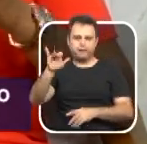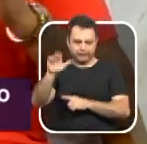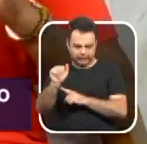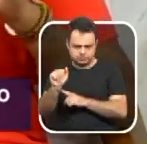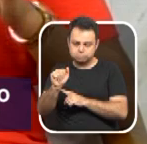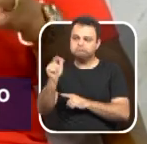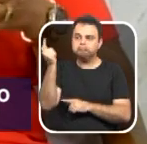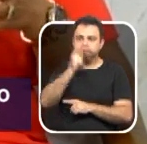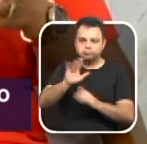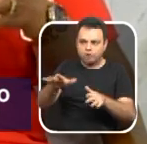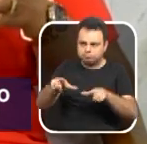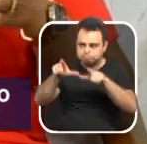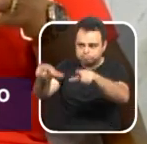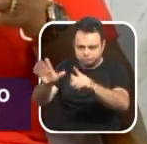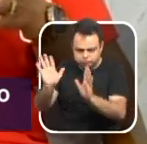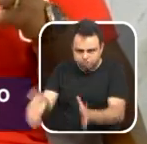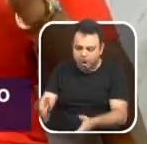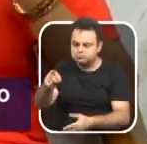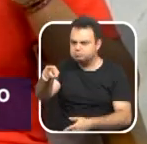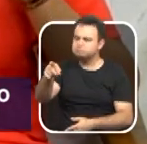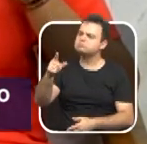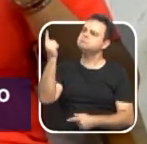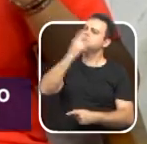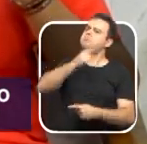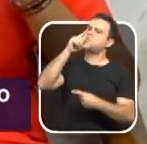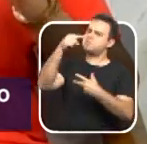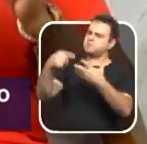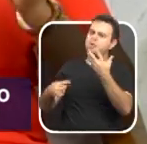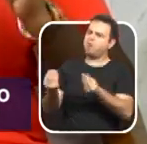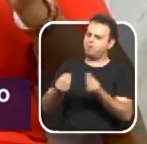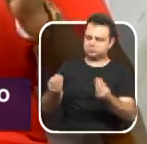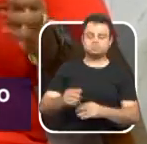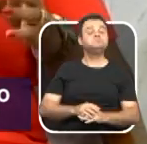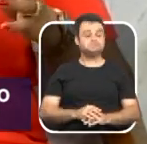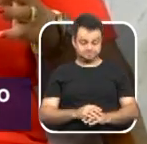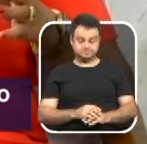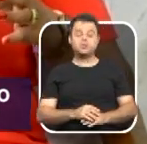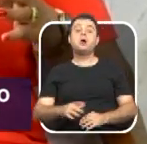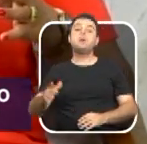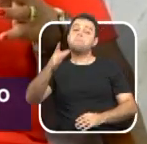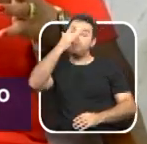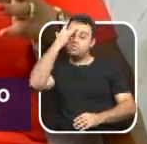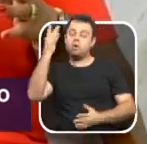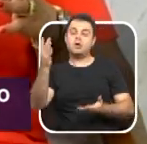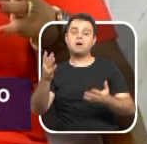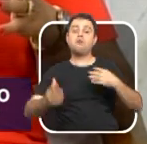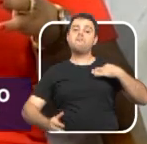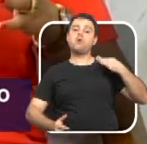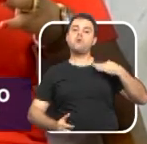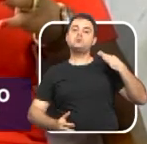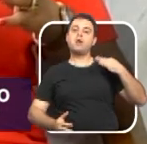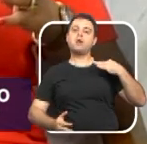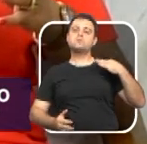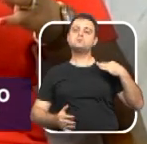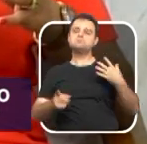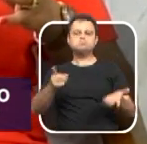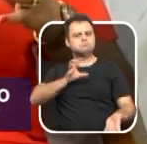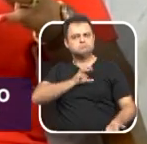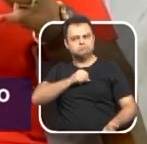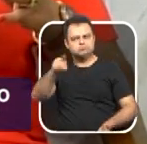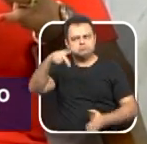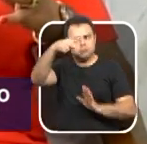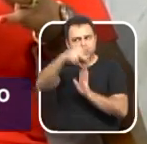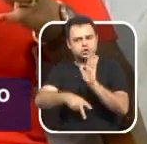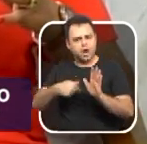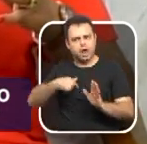que entendem aquele projeto, não, vou ser um contribuinte desses projetos. Só que os serviços começam a ser